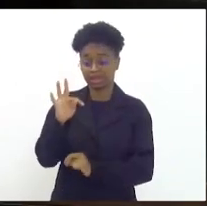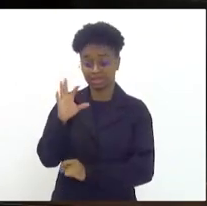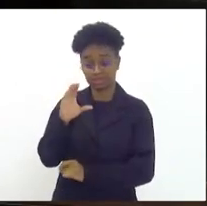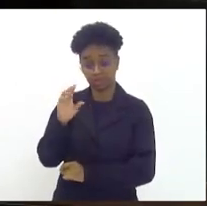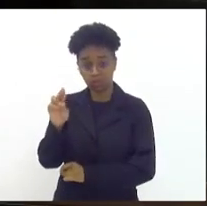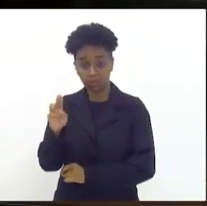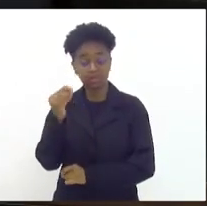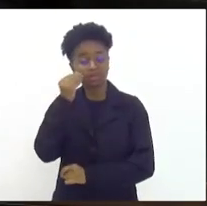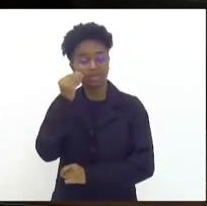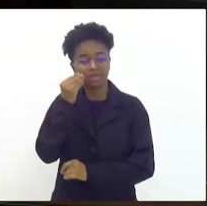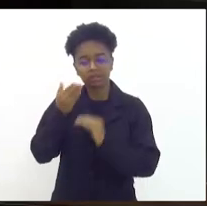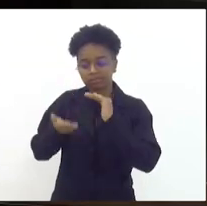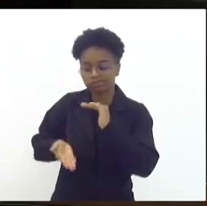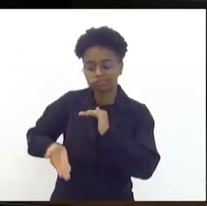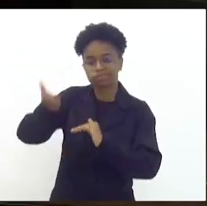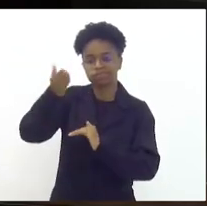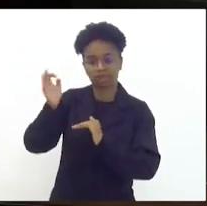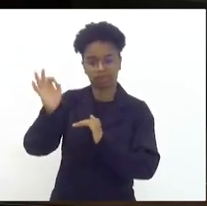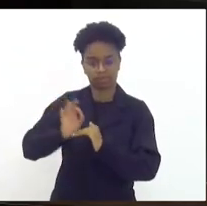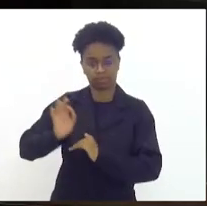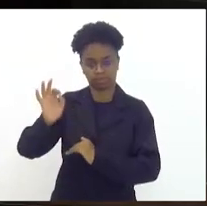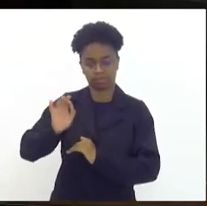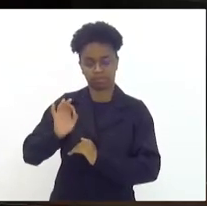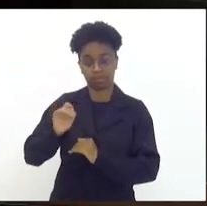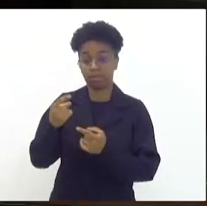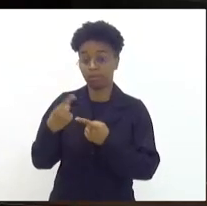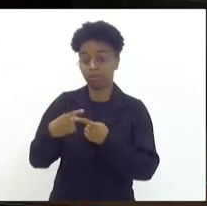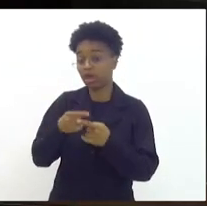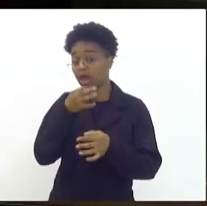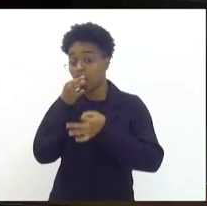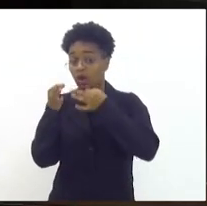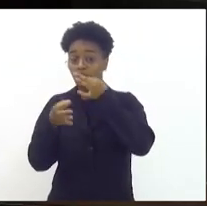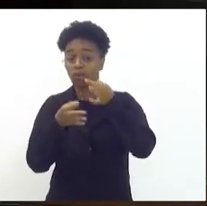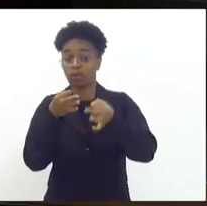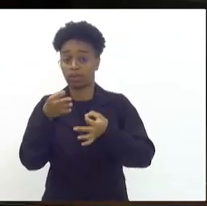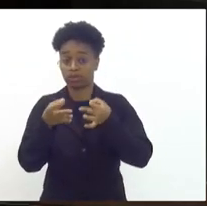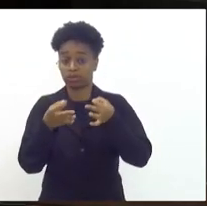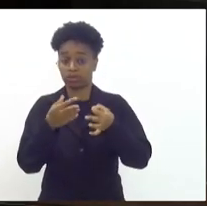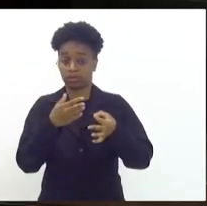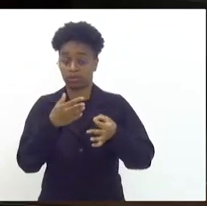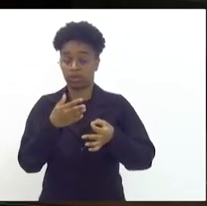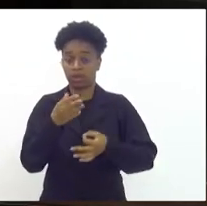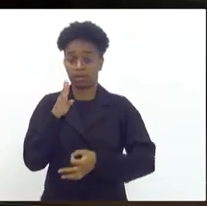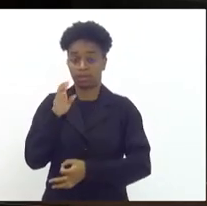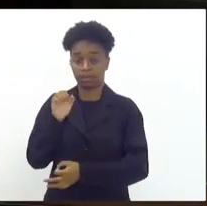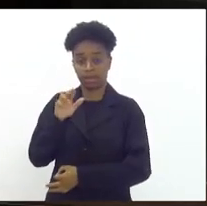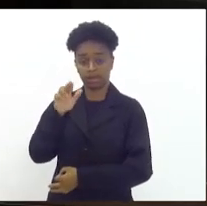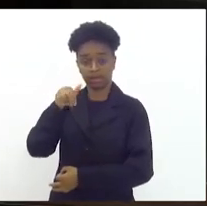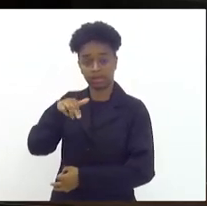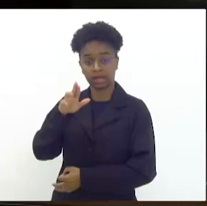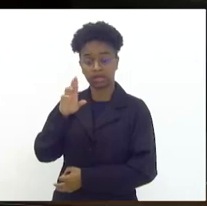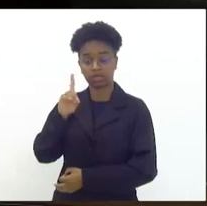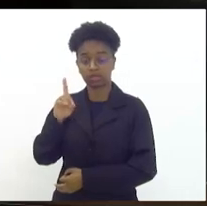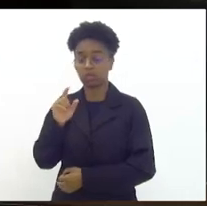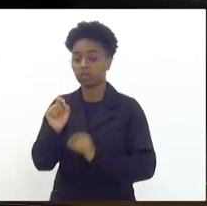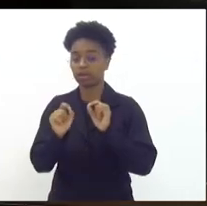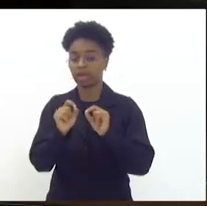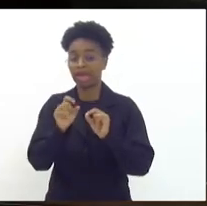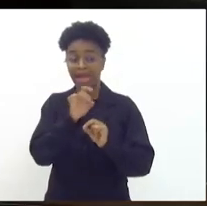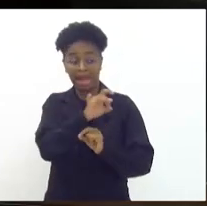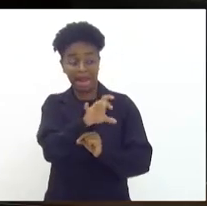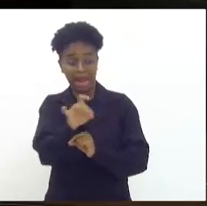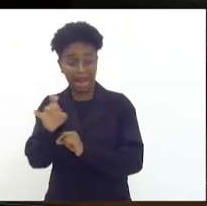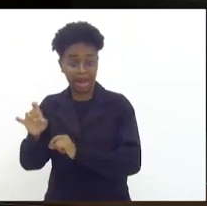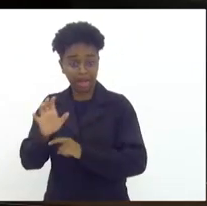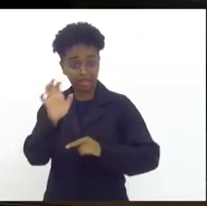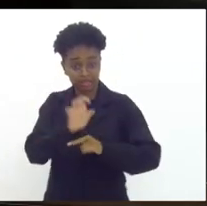fixar a maior alíquota possível porque o argumento do meu amigo Bernardo pi é que os estados e municípios terão autonomia para